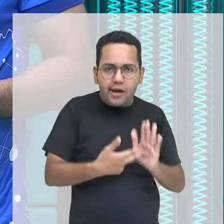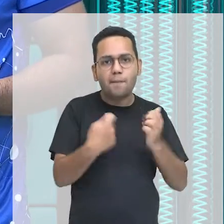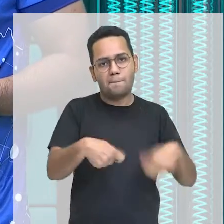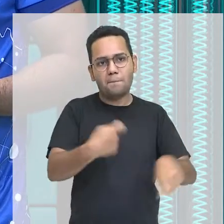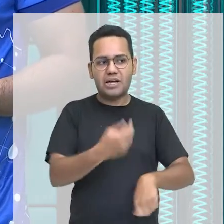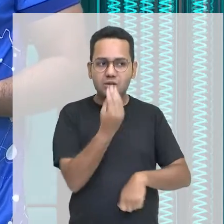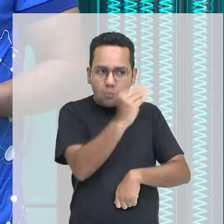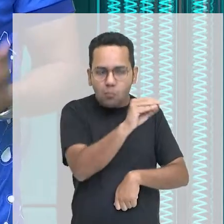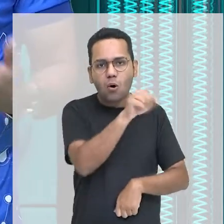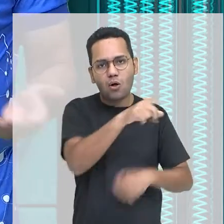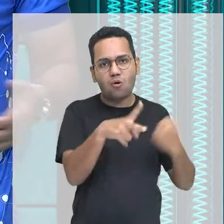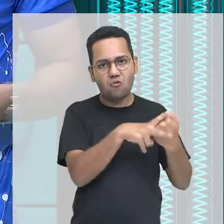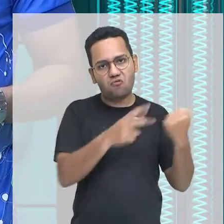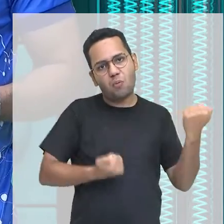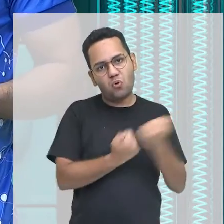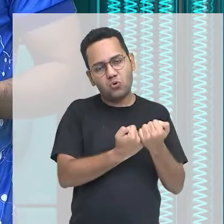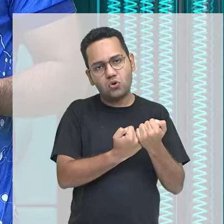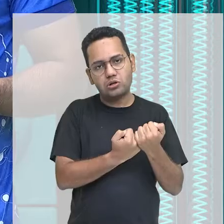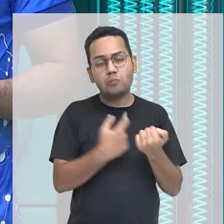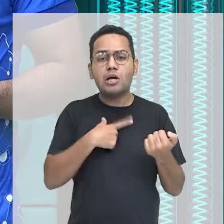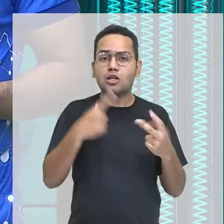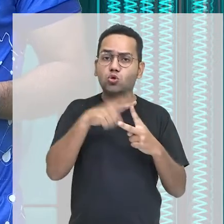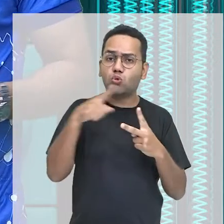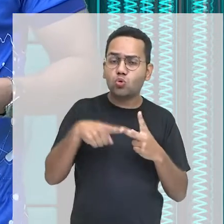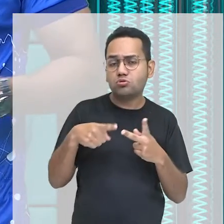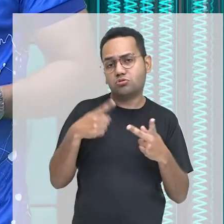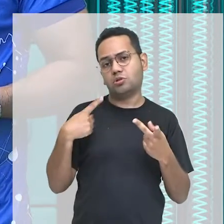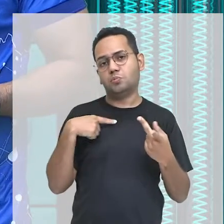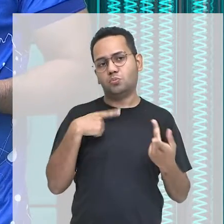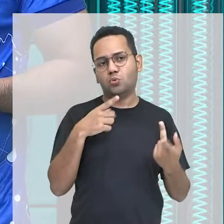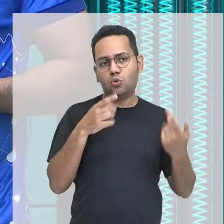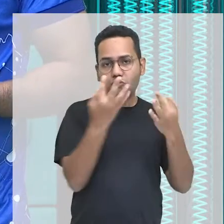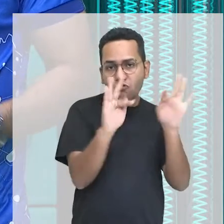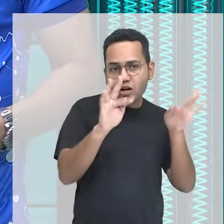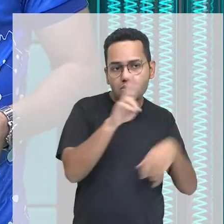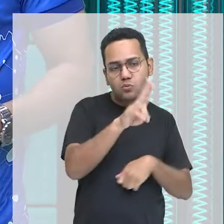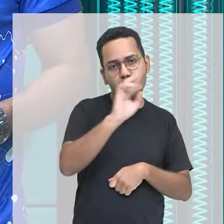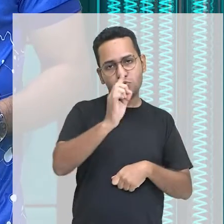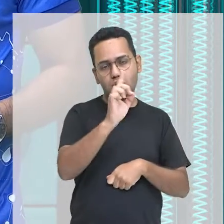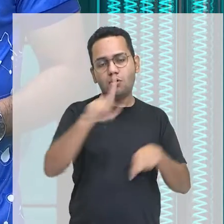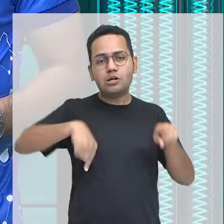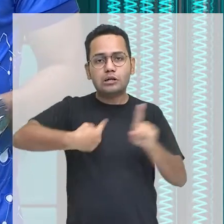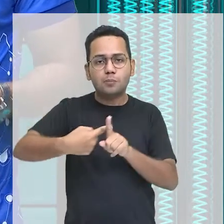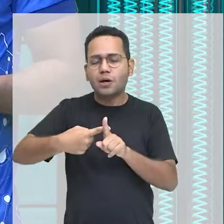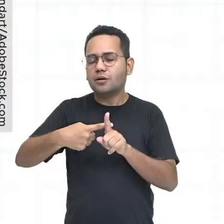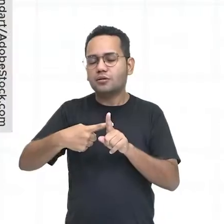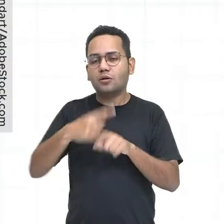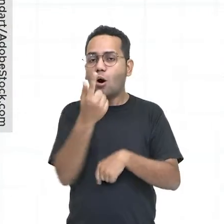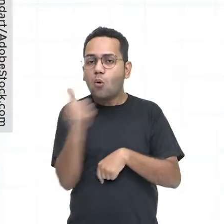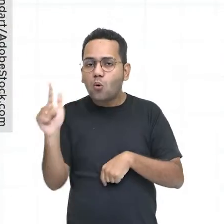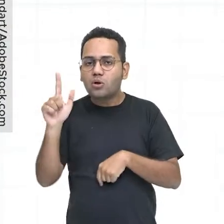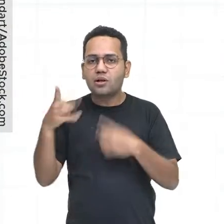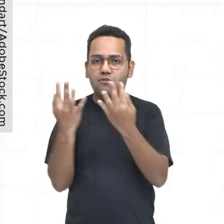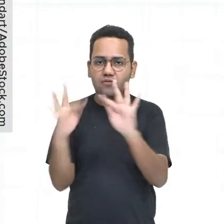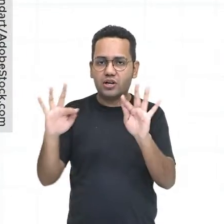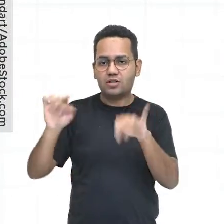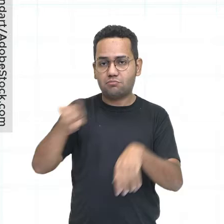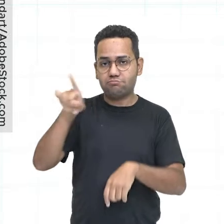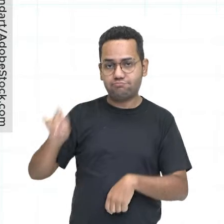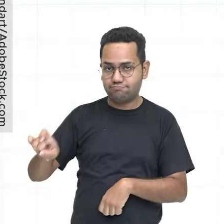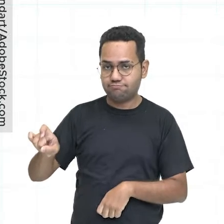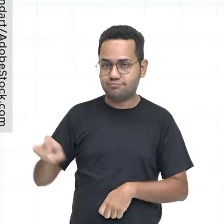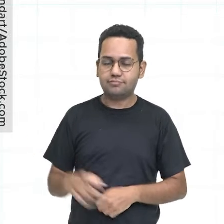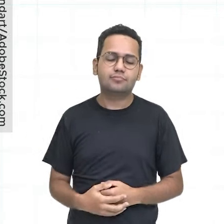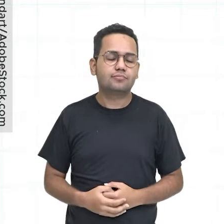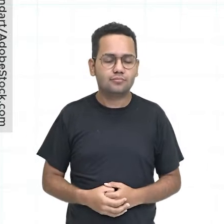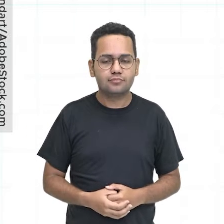caracterizar uma forma negativa ou então uma forma interrogativa, conforme nós vamos ver hoje. Vamos ver alguns exemplos. Então,